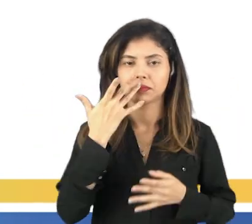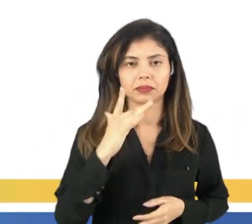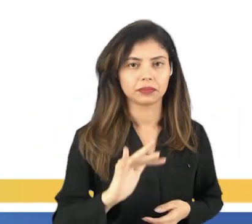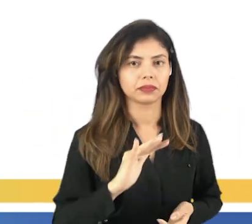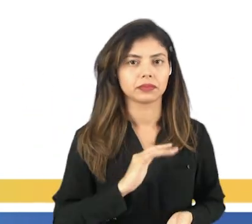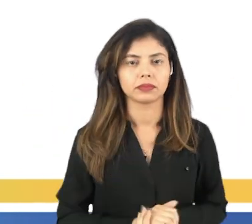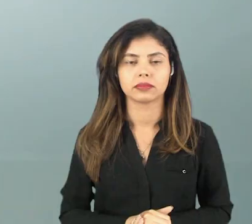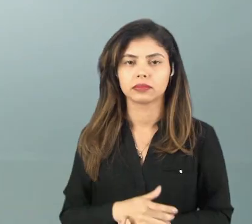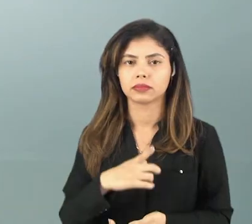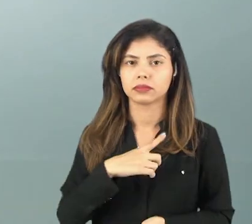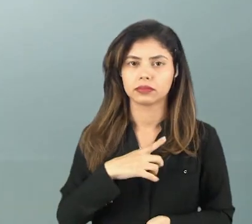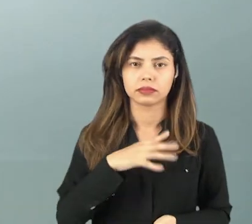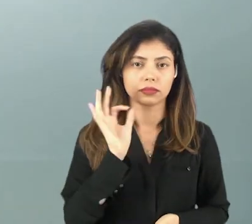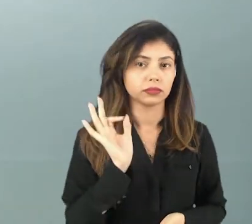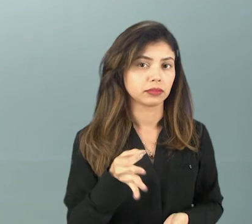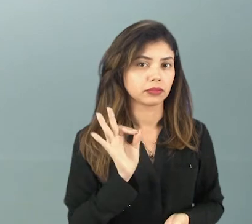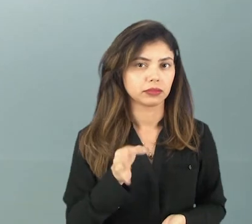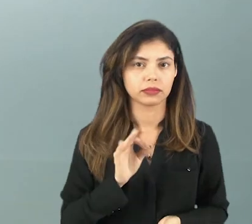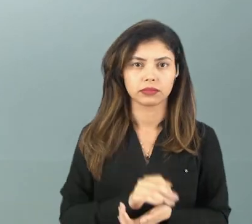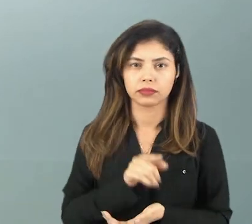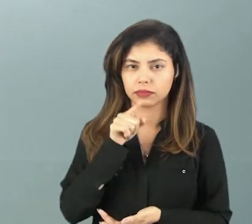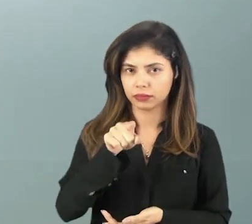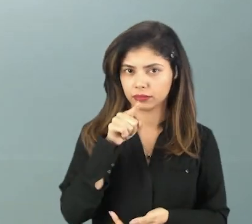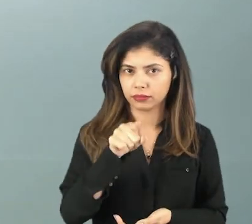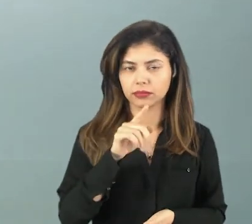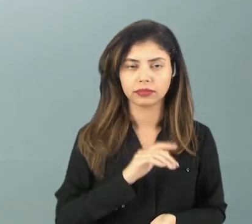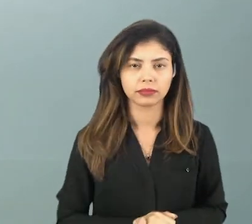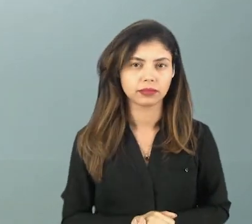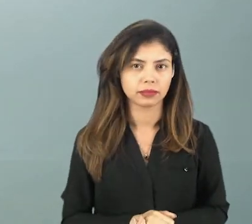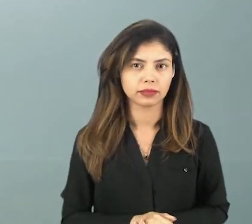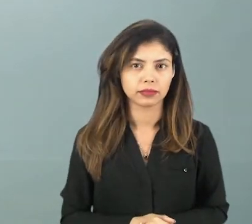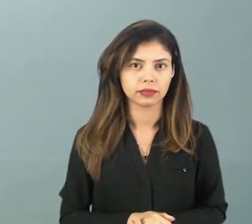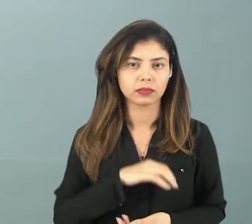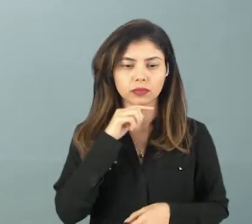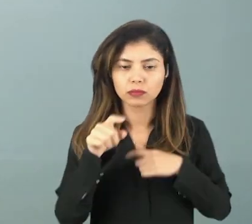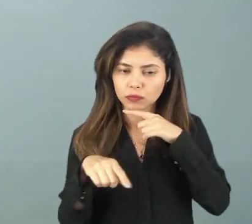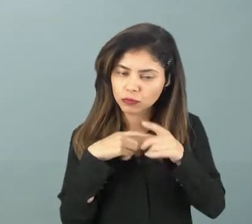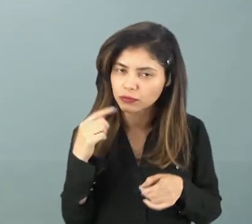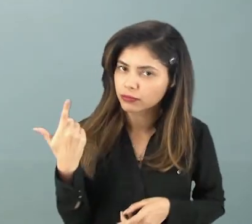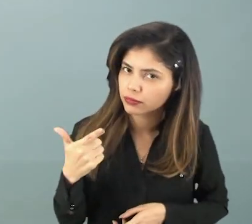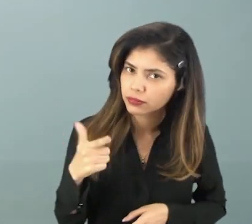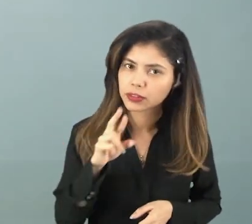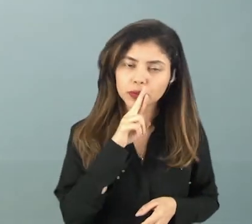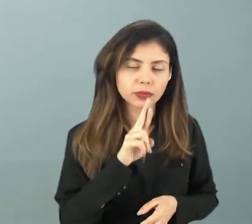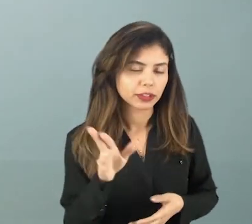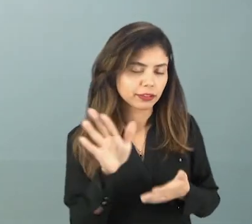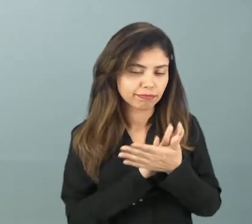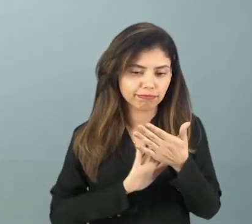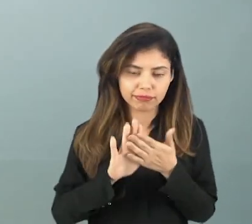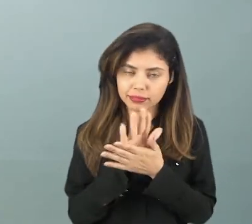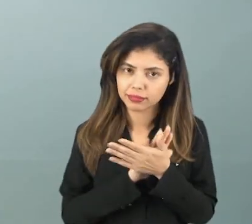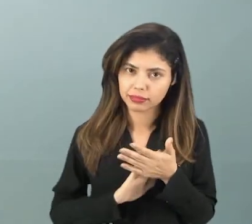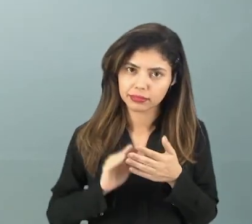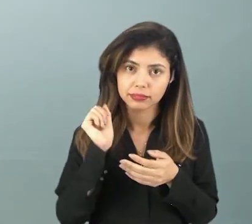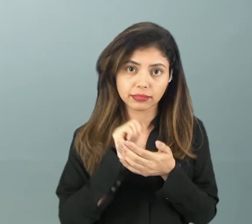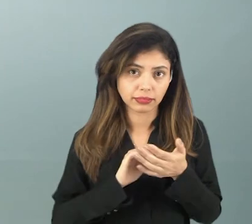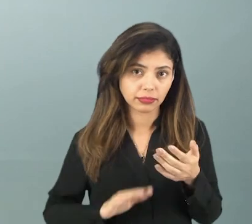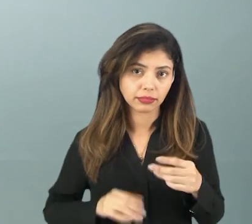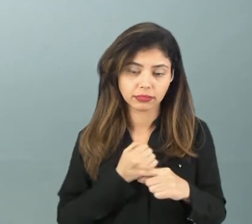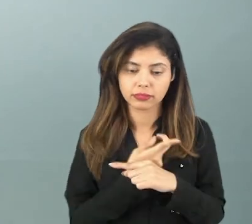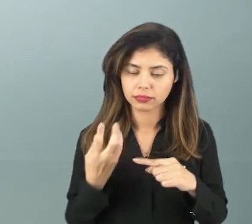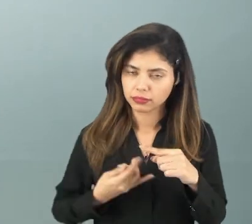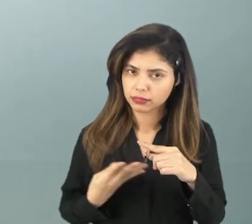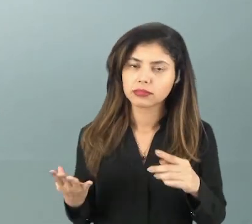crianças. Eu tenho certeza que vocês não terão mais dúvidas de resolver nenhum tipo de